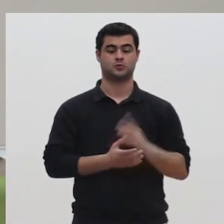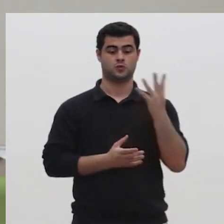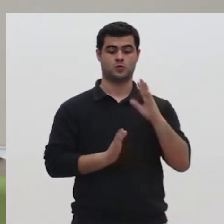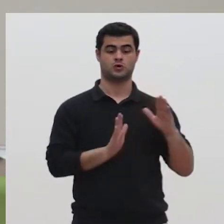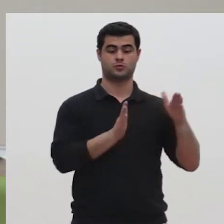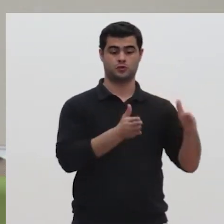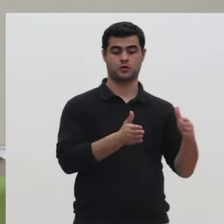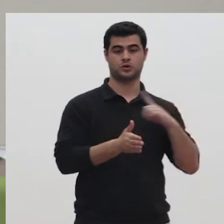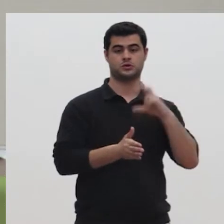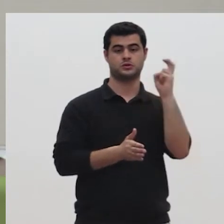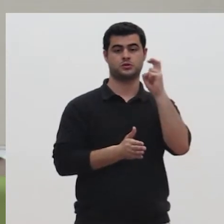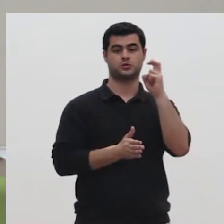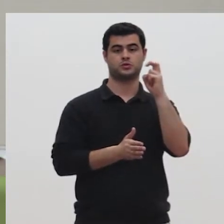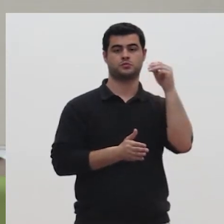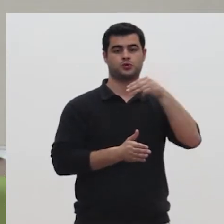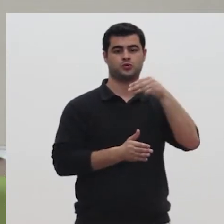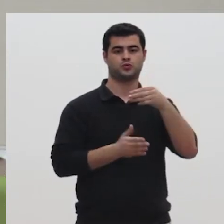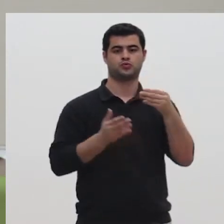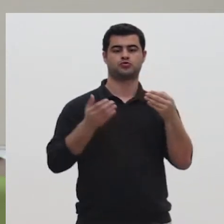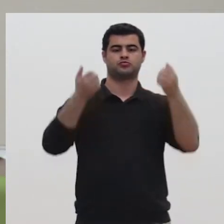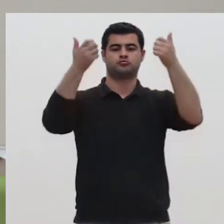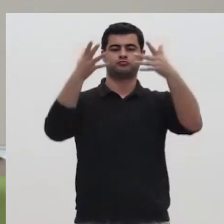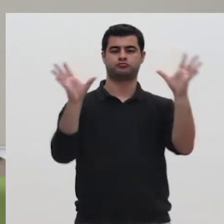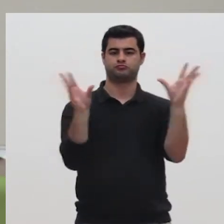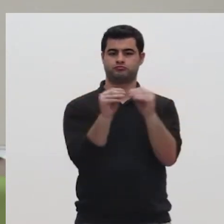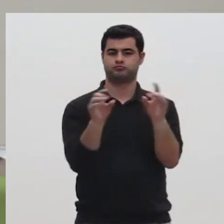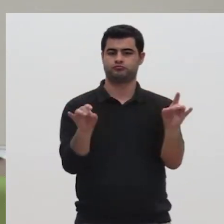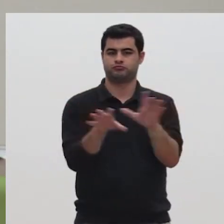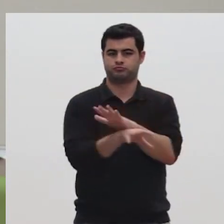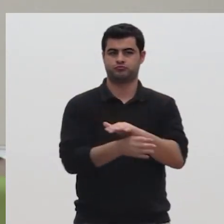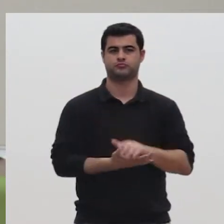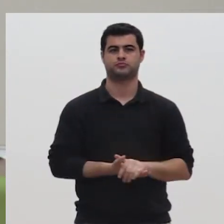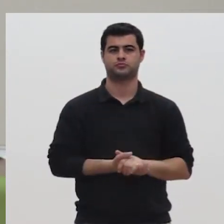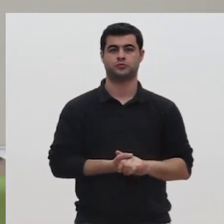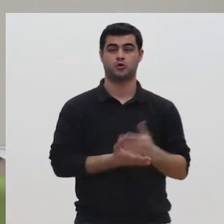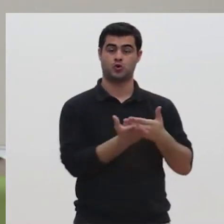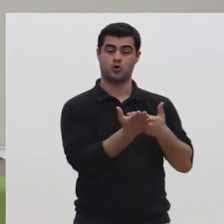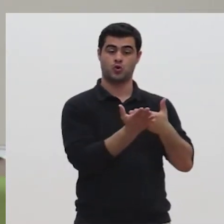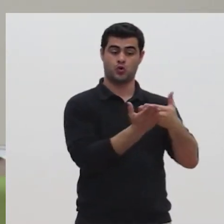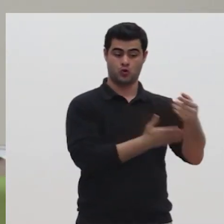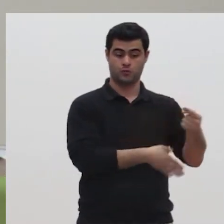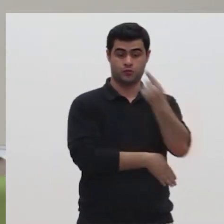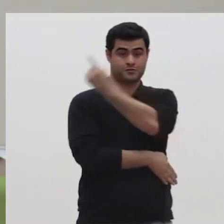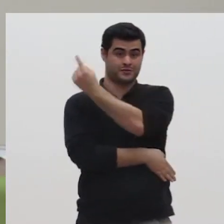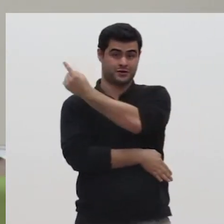para suas considerações finais. A chapa que iniciou a fala no primeiro bloco